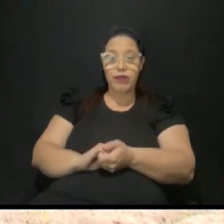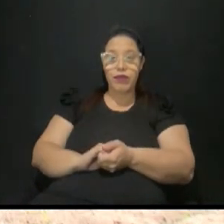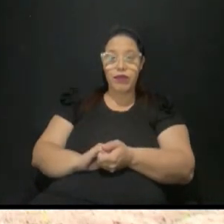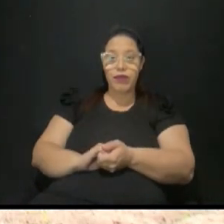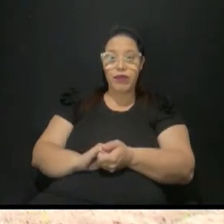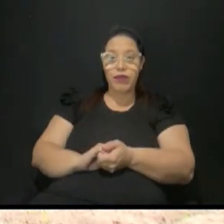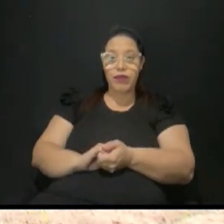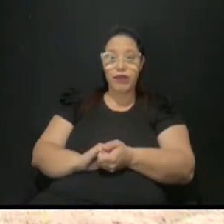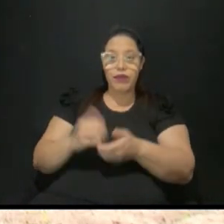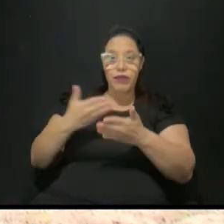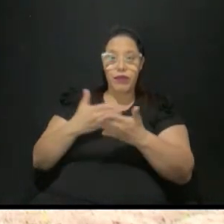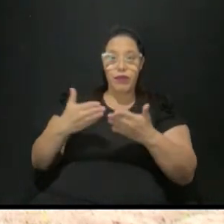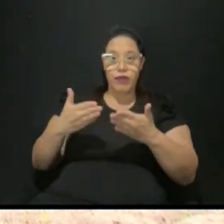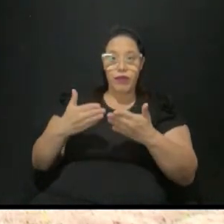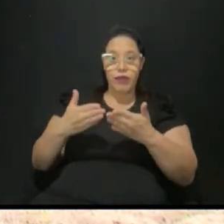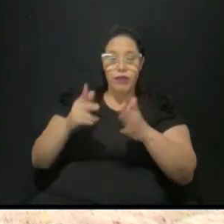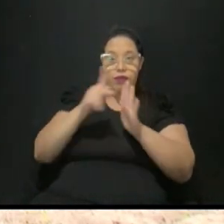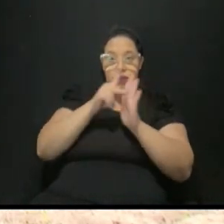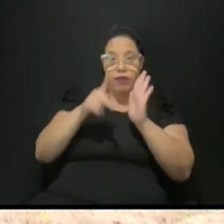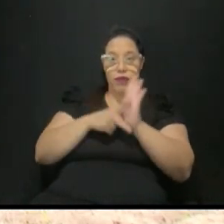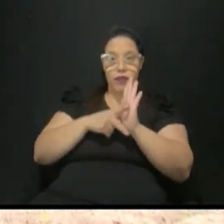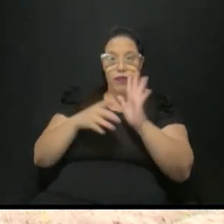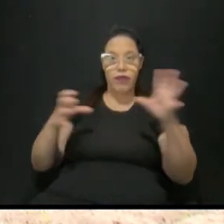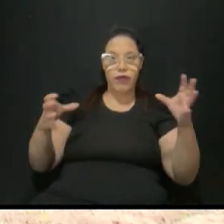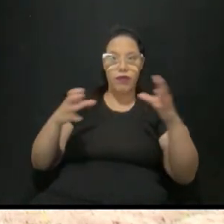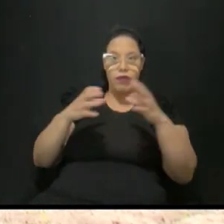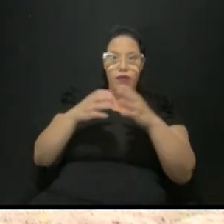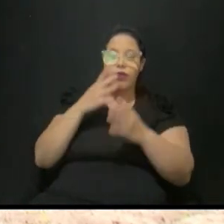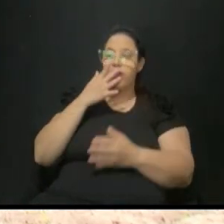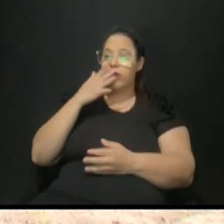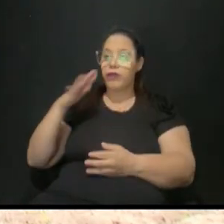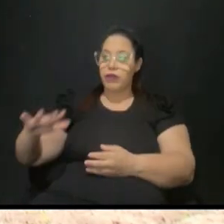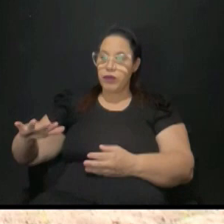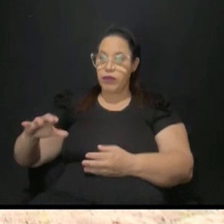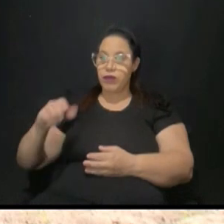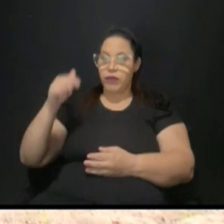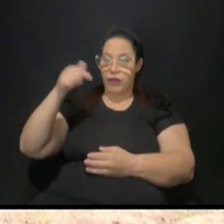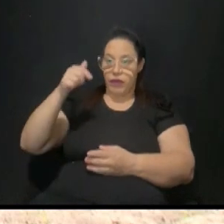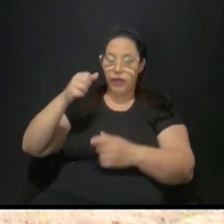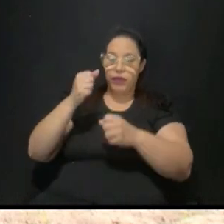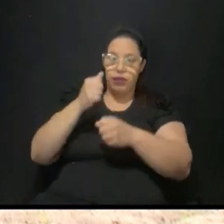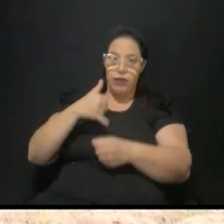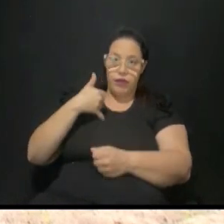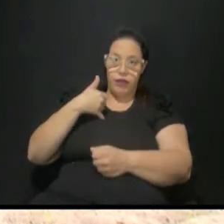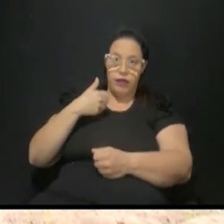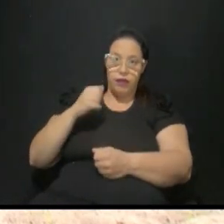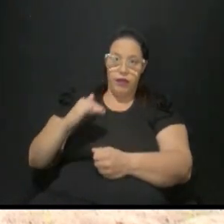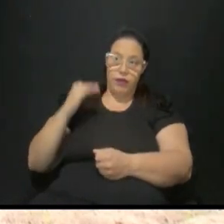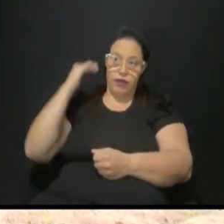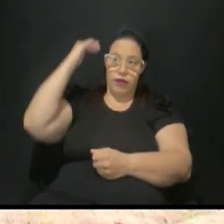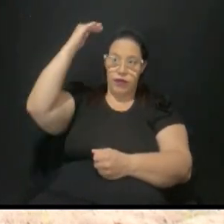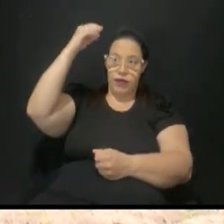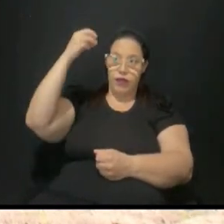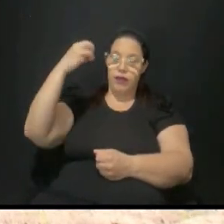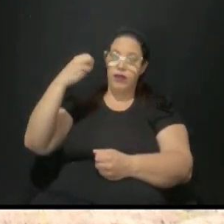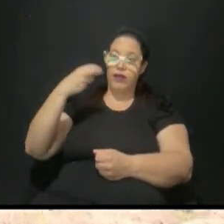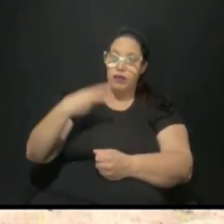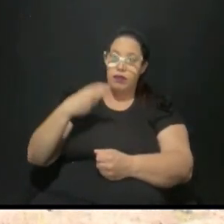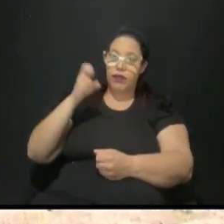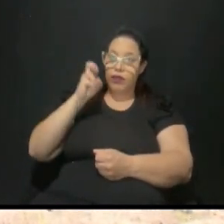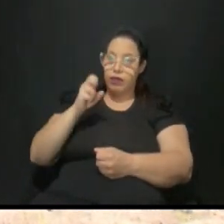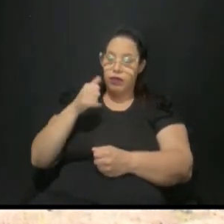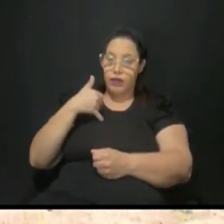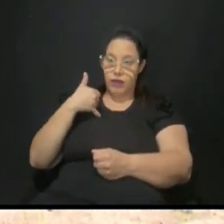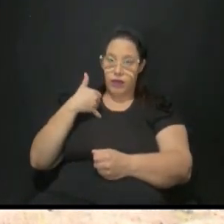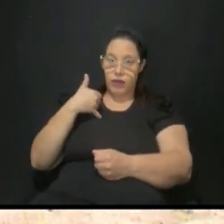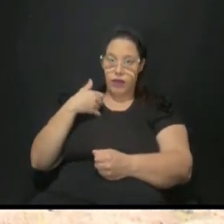O projeto, ele contempla crianças a partir dos 7 anos e adultos até os 25 anos de idade. E para falar